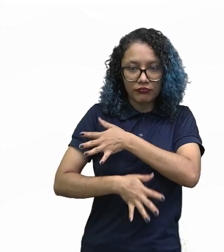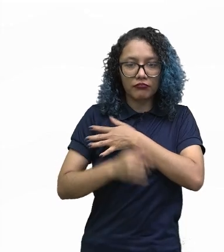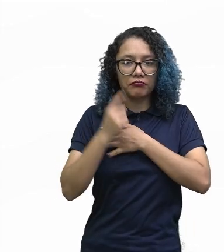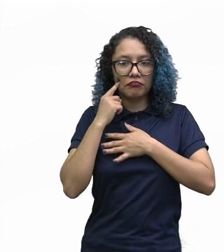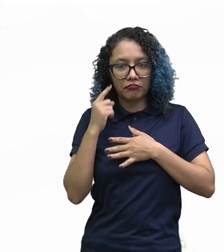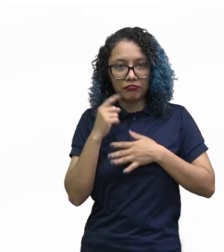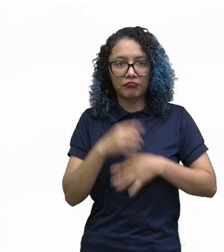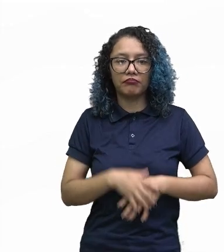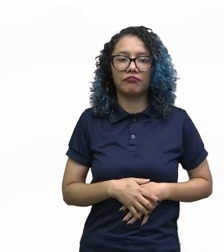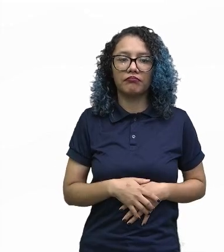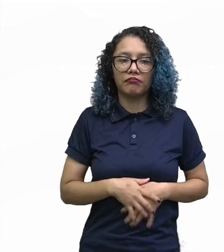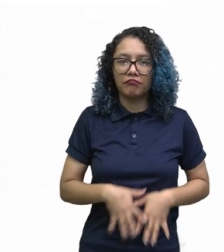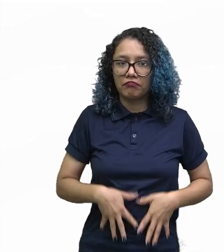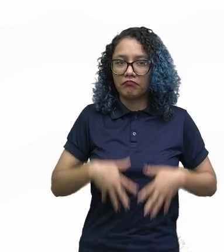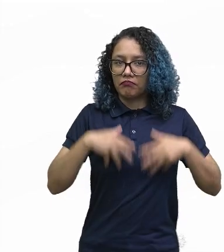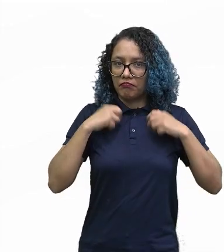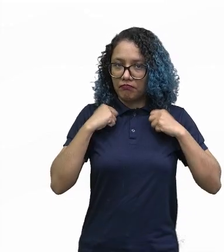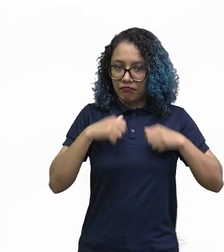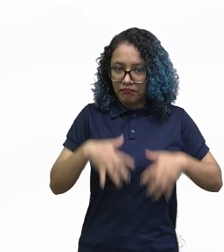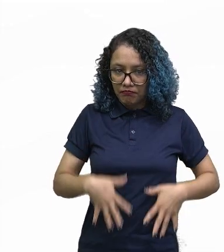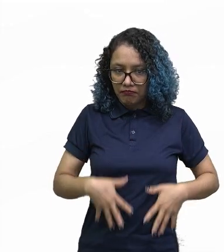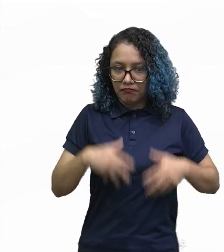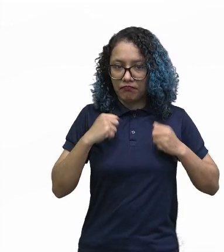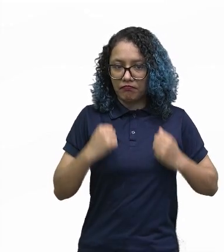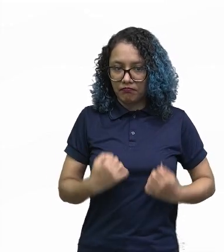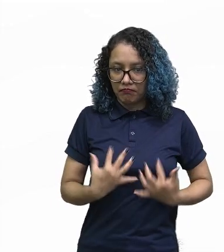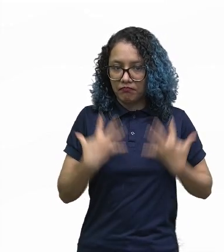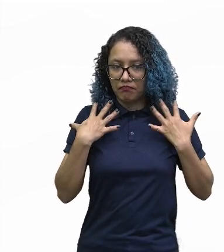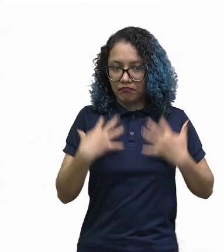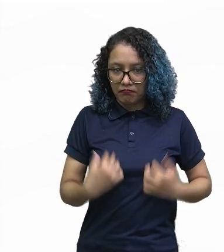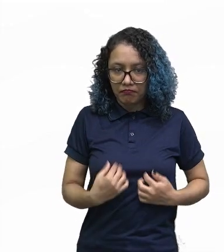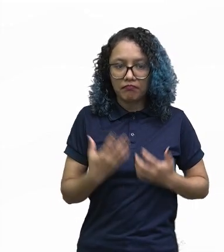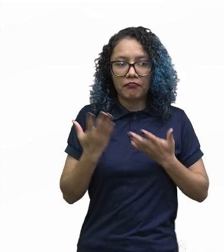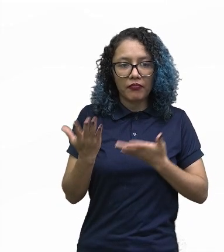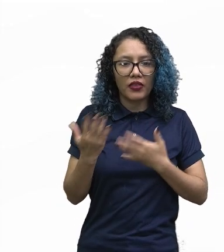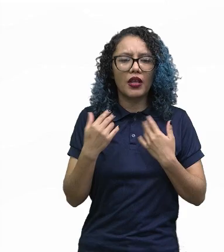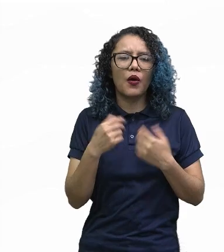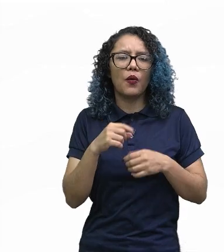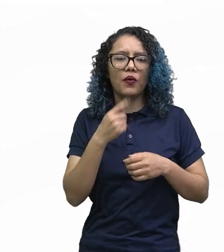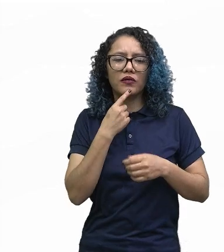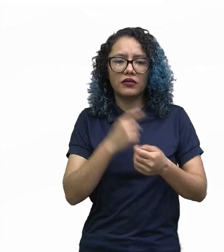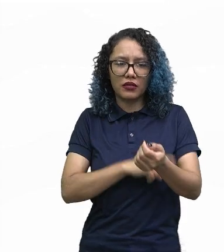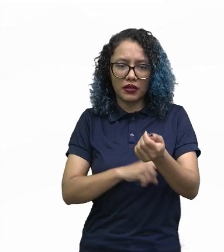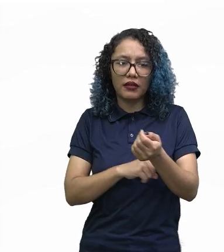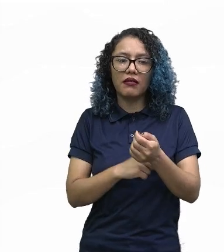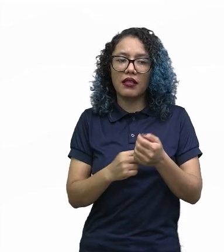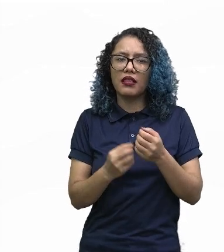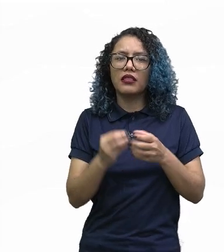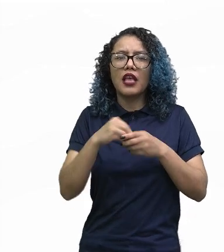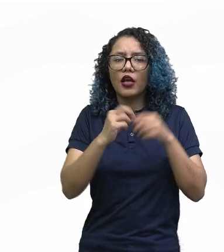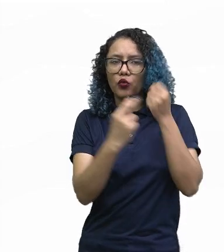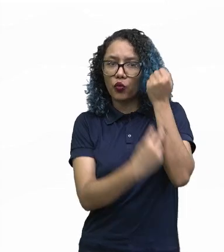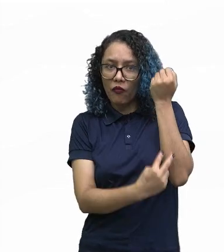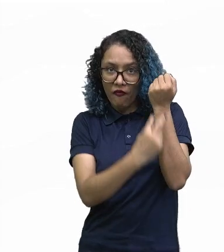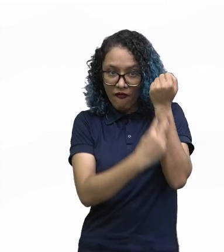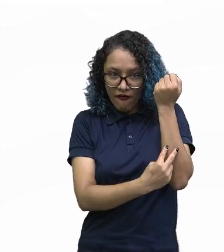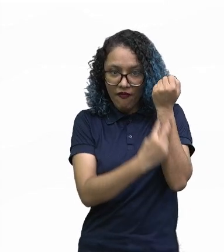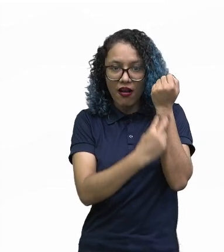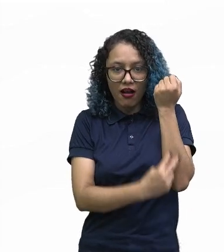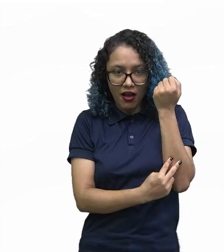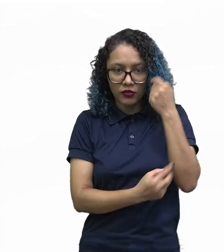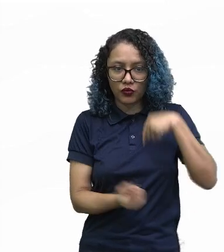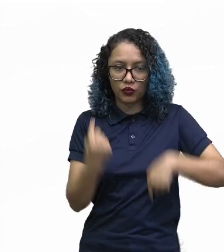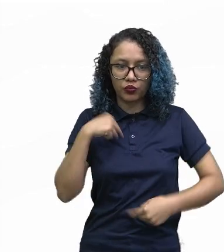ali substâncias que o nosso corpo precisa. Então, olha aí. O sangue circula dentro de vasos sanguíneos, que são